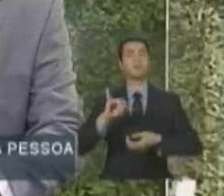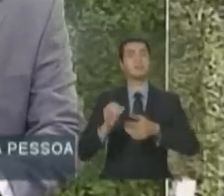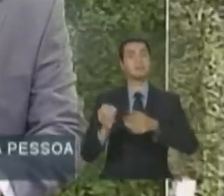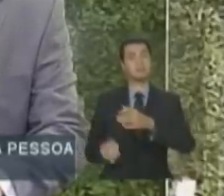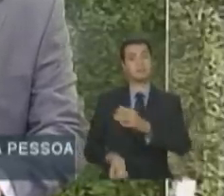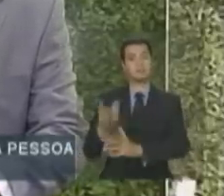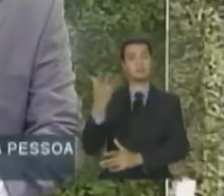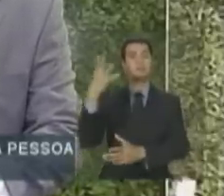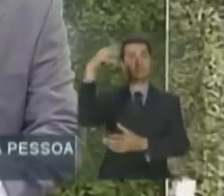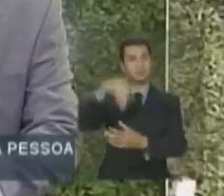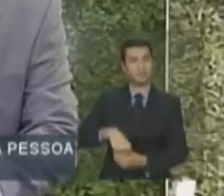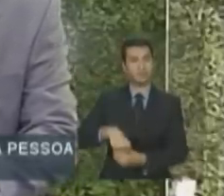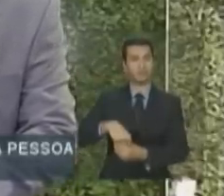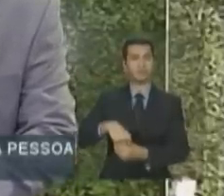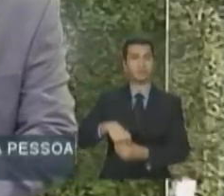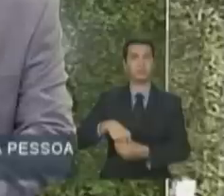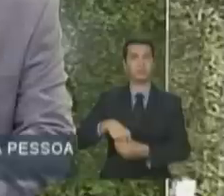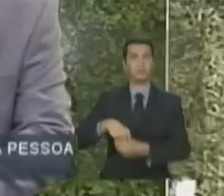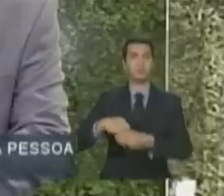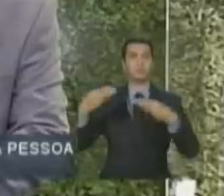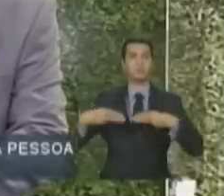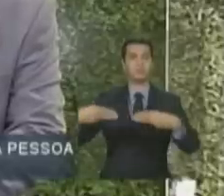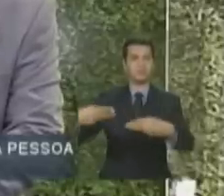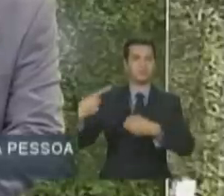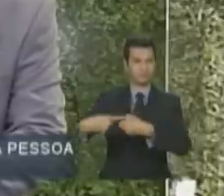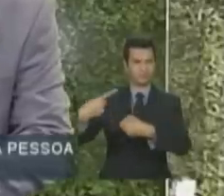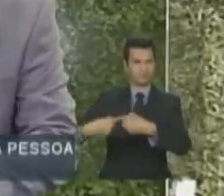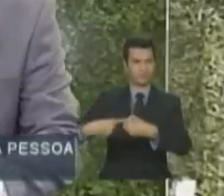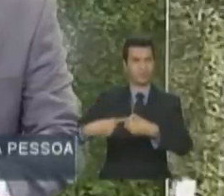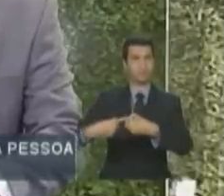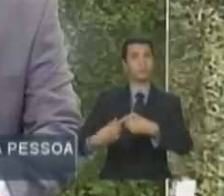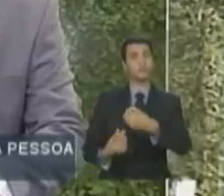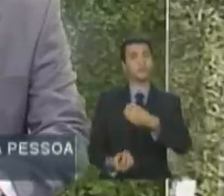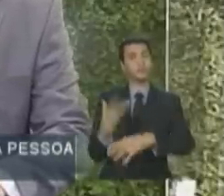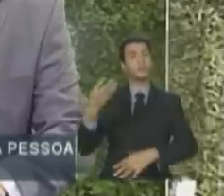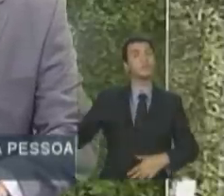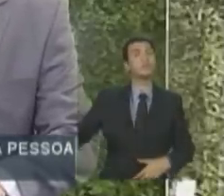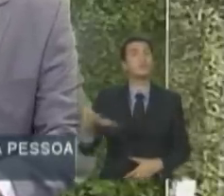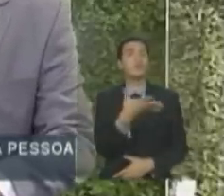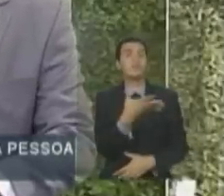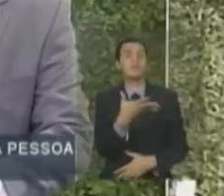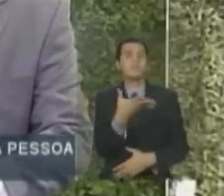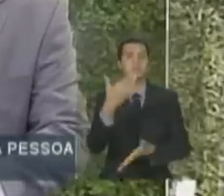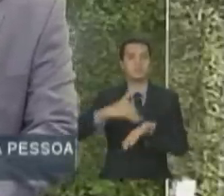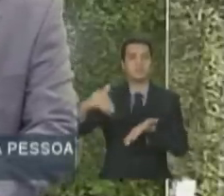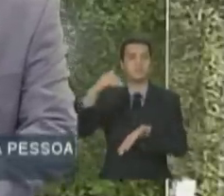Secretaria Nacional de Acessibilidade e Programas Urbanos.